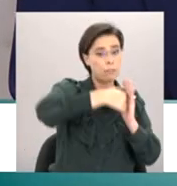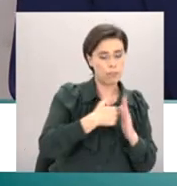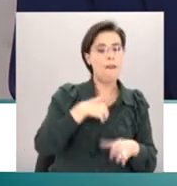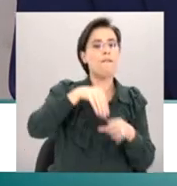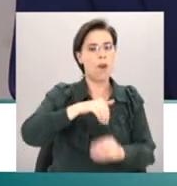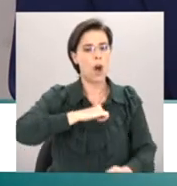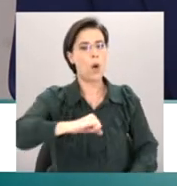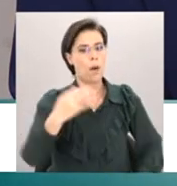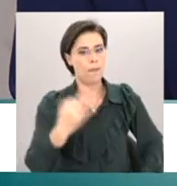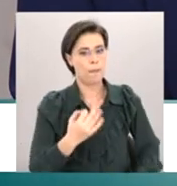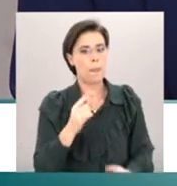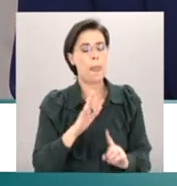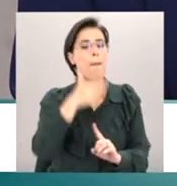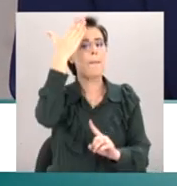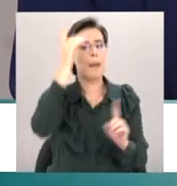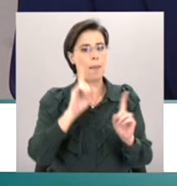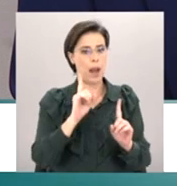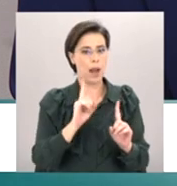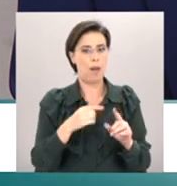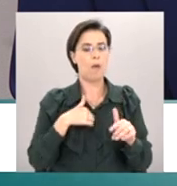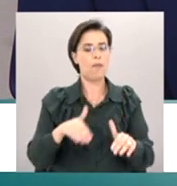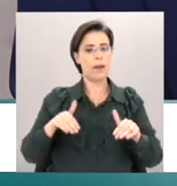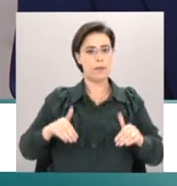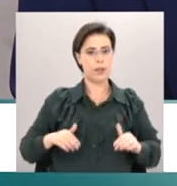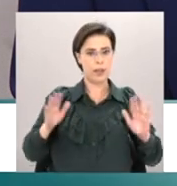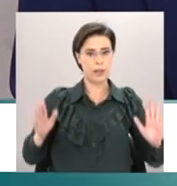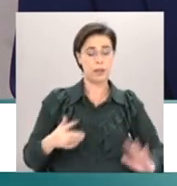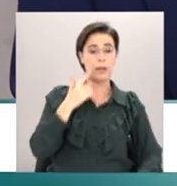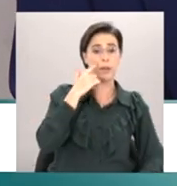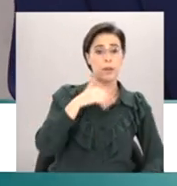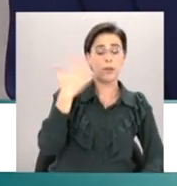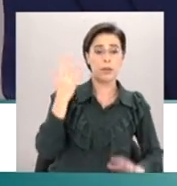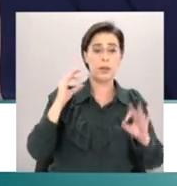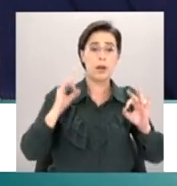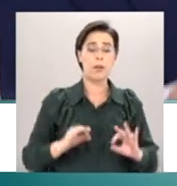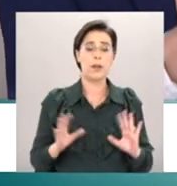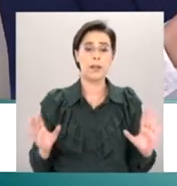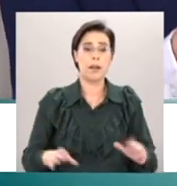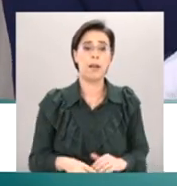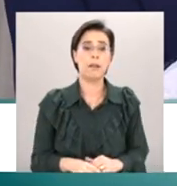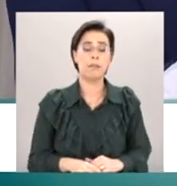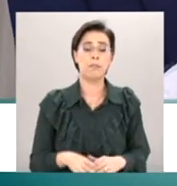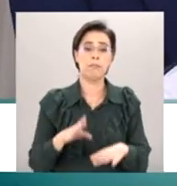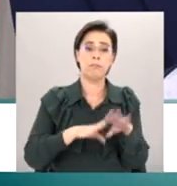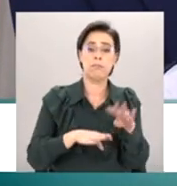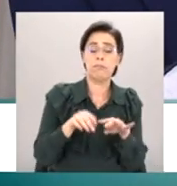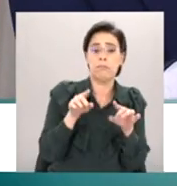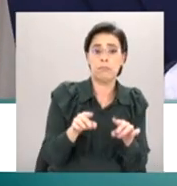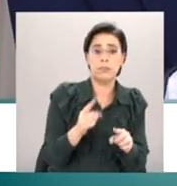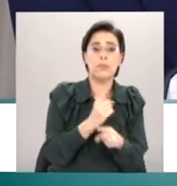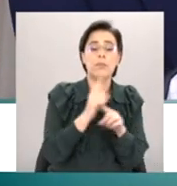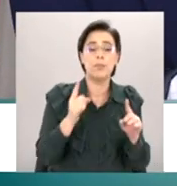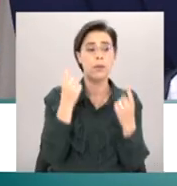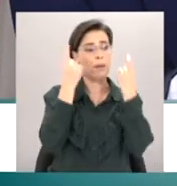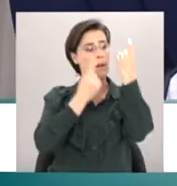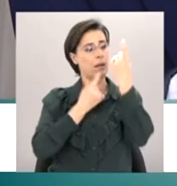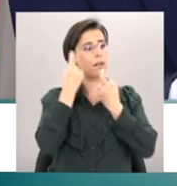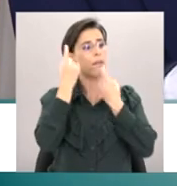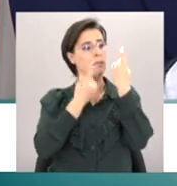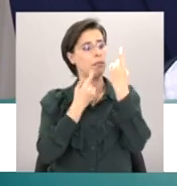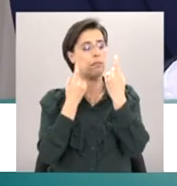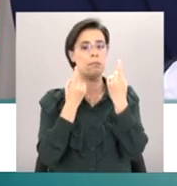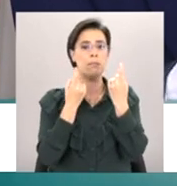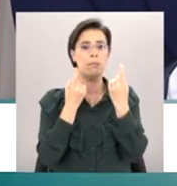em primeira votação O que é extraordinário é que ele fez por considerar